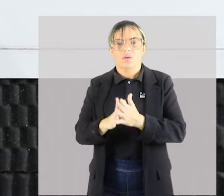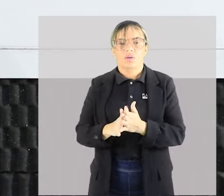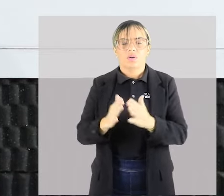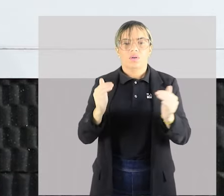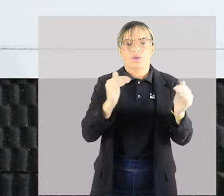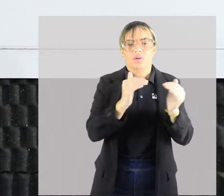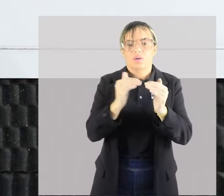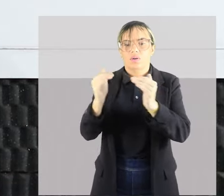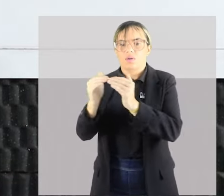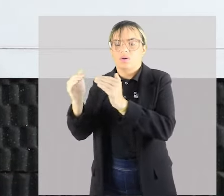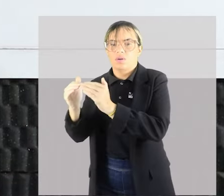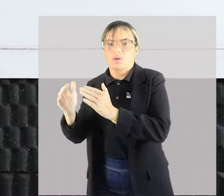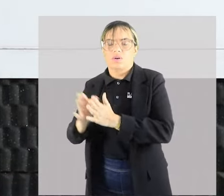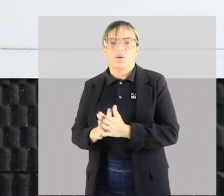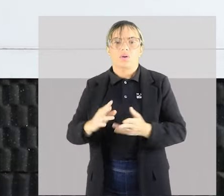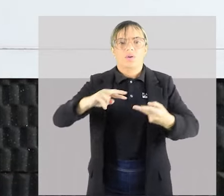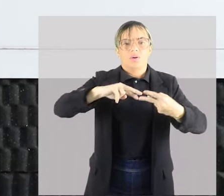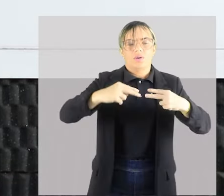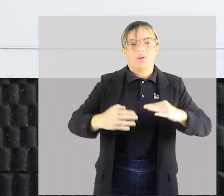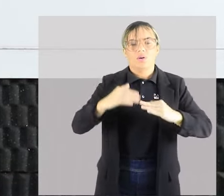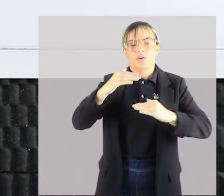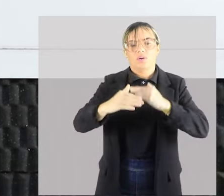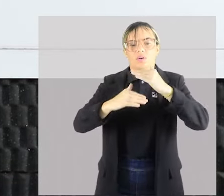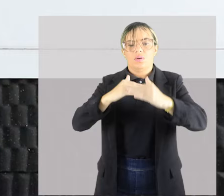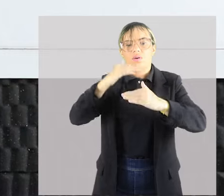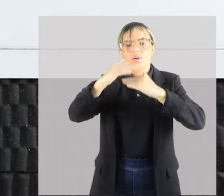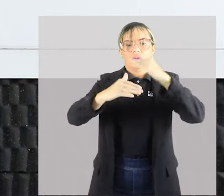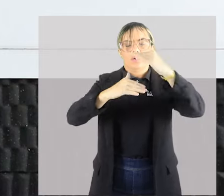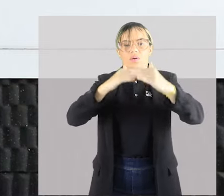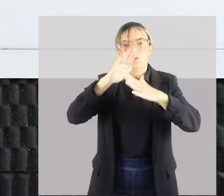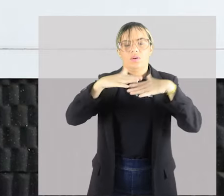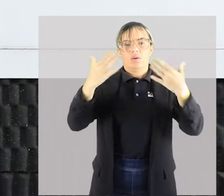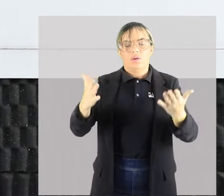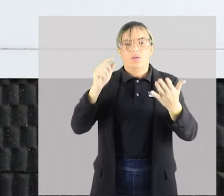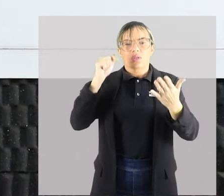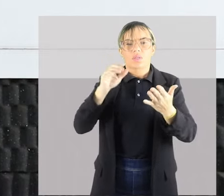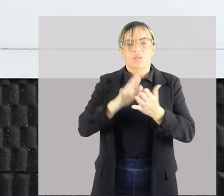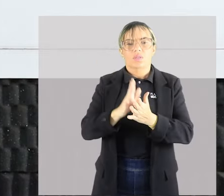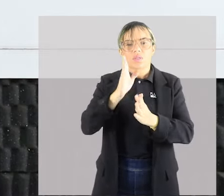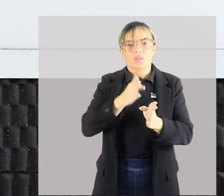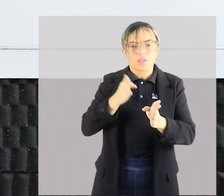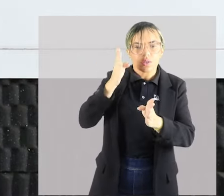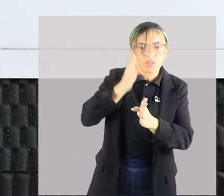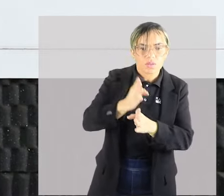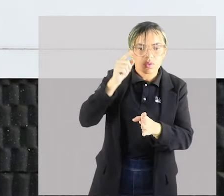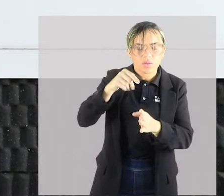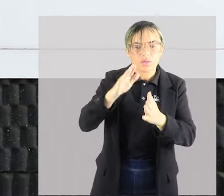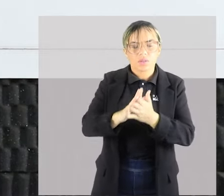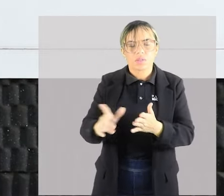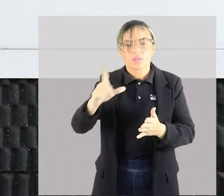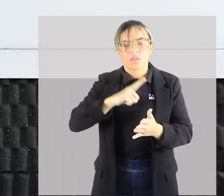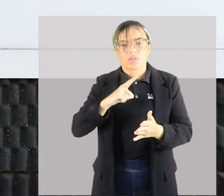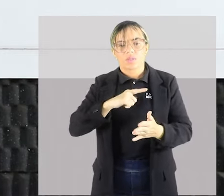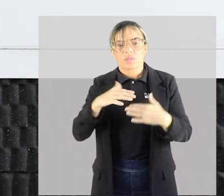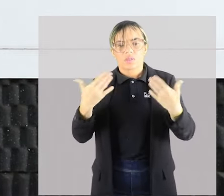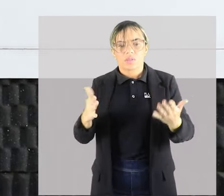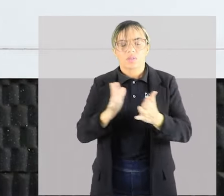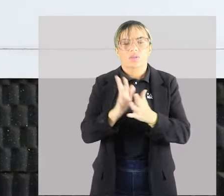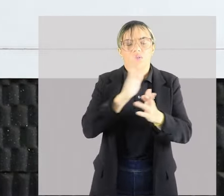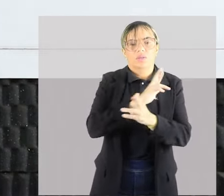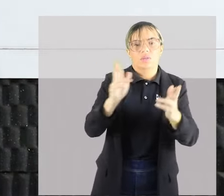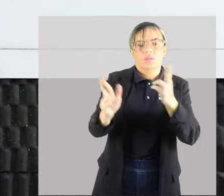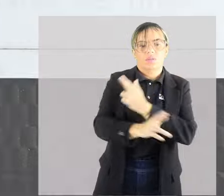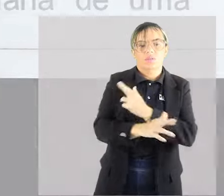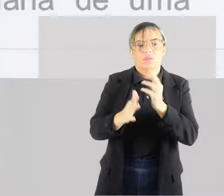código genético né a gente chama de código porque a gente tem que decifrar né O que tem ali realmente ele estabelece todas essas